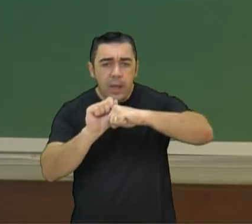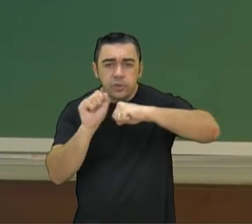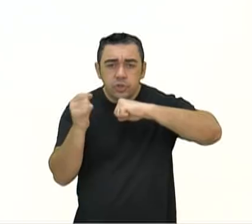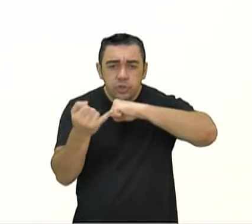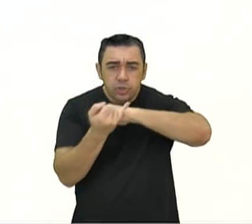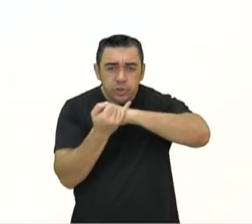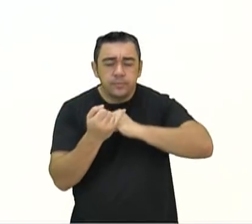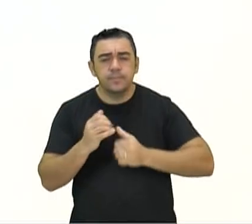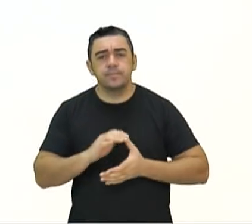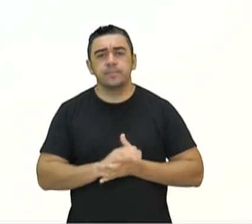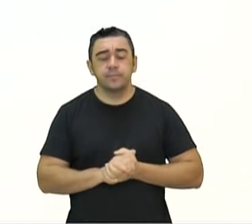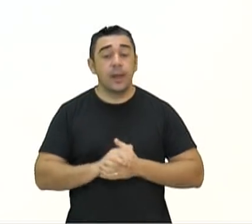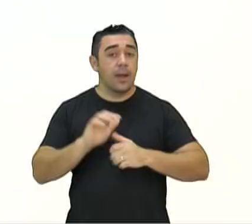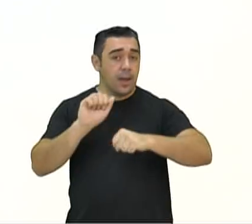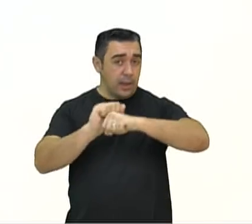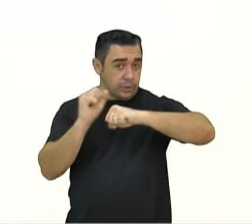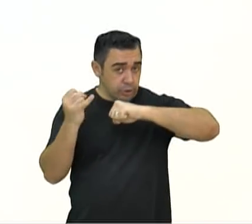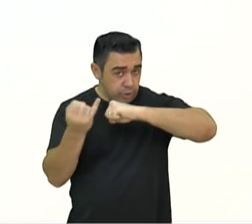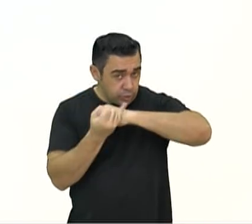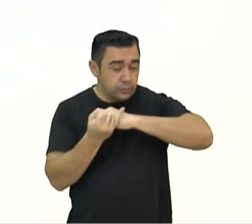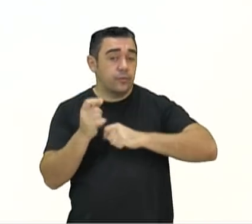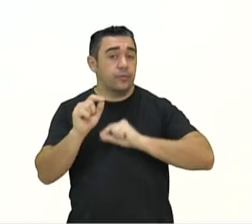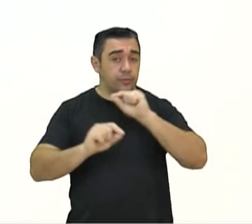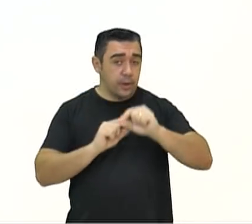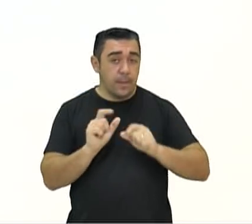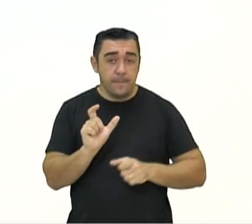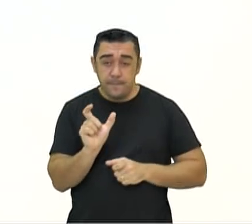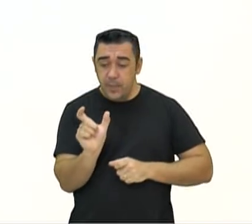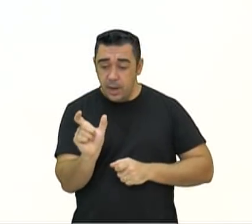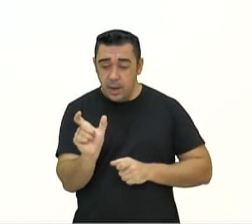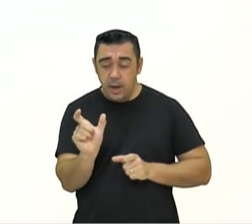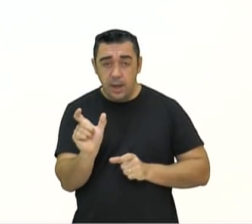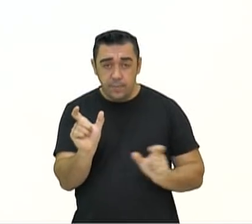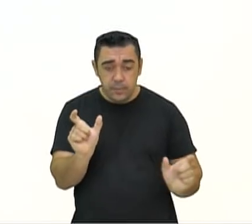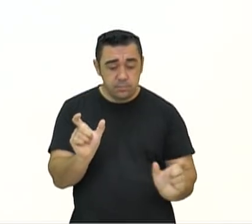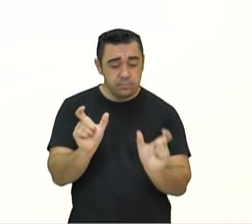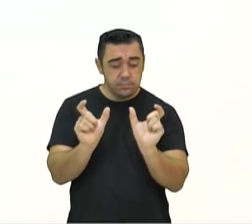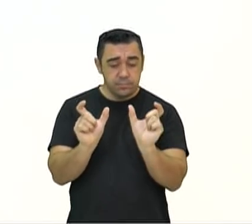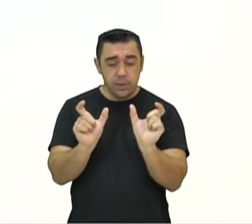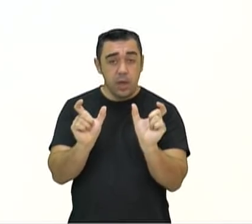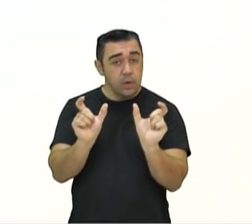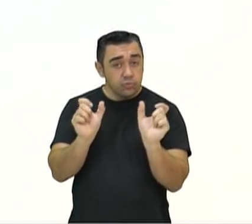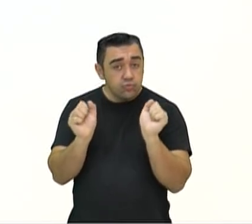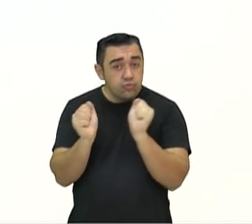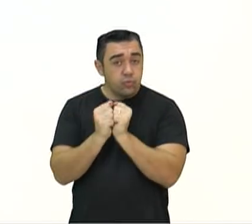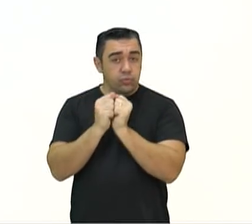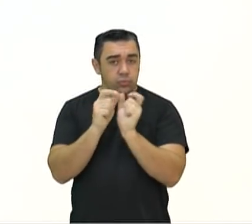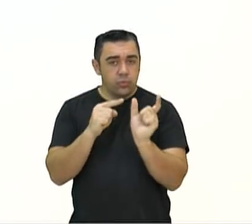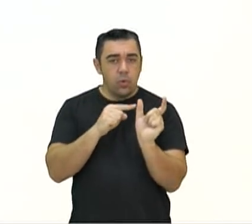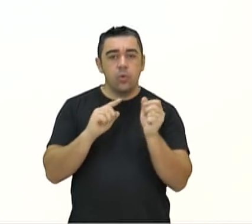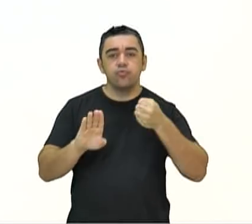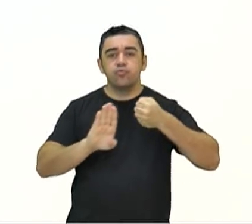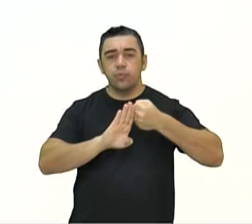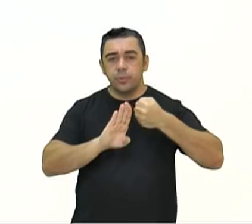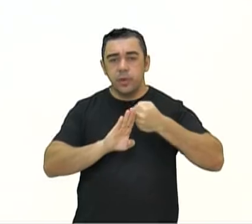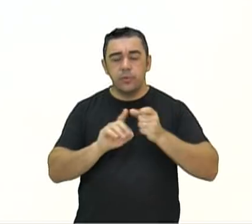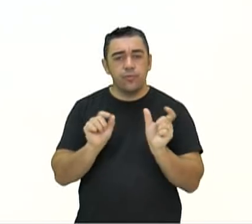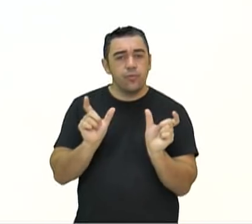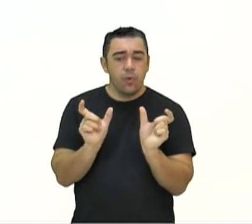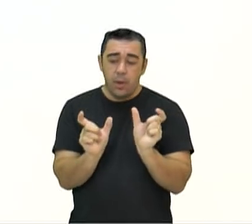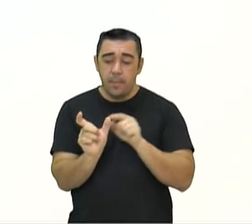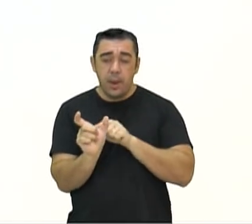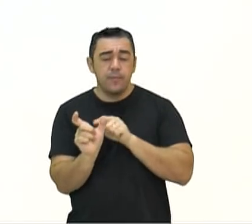retomar aqui? O adjetivo é a palavra que acompanha ou modifica o substantivo, para indicar sua